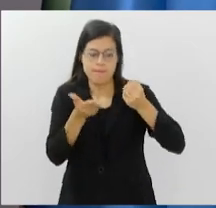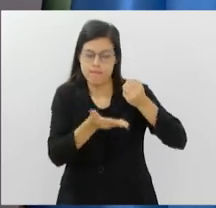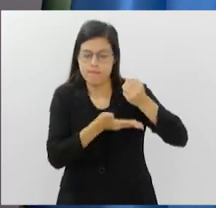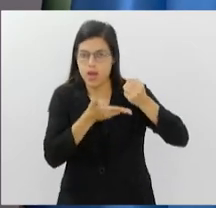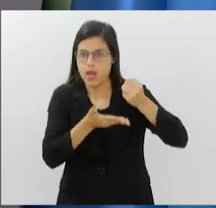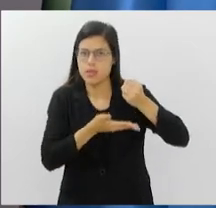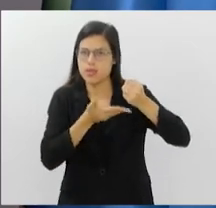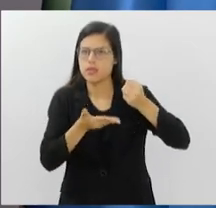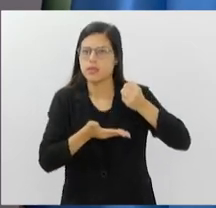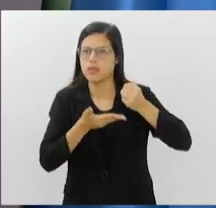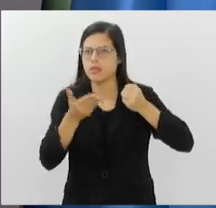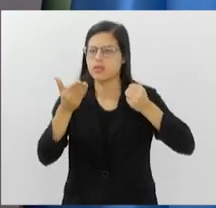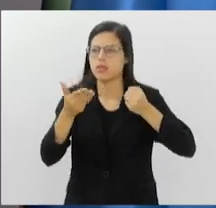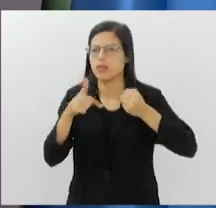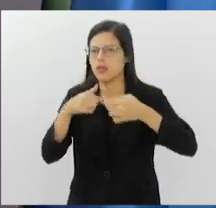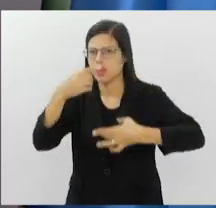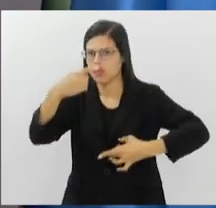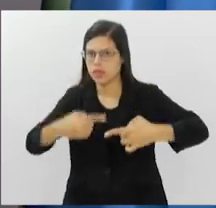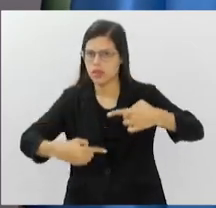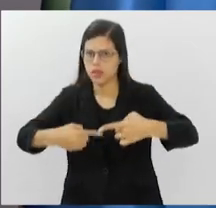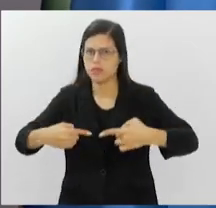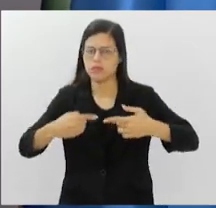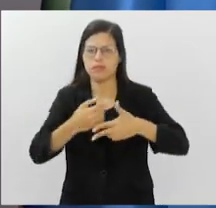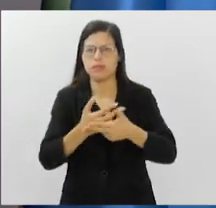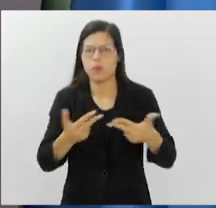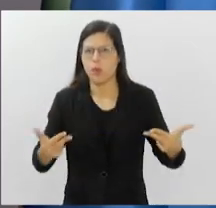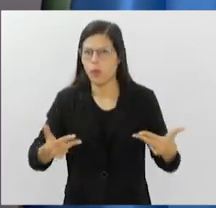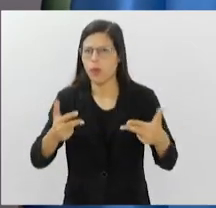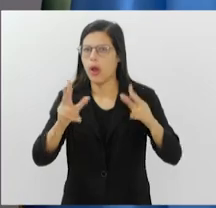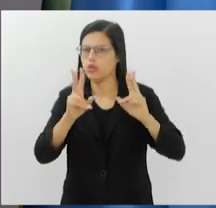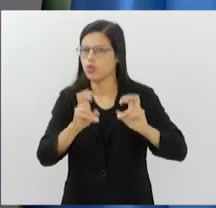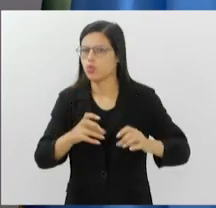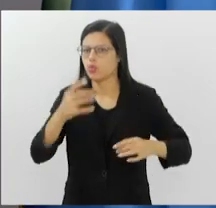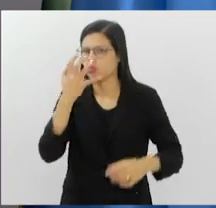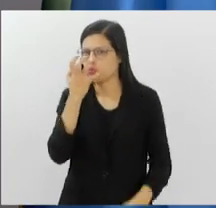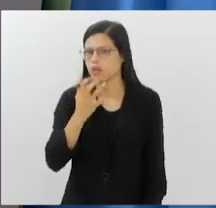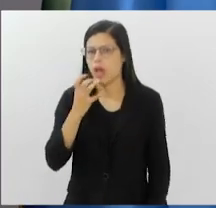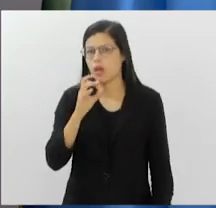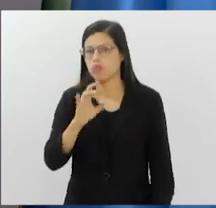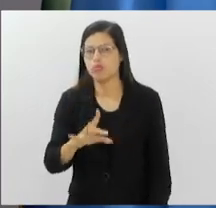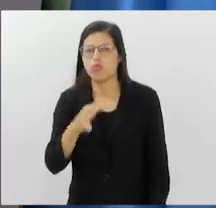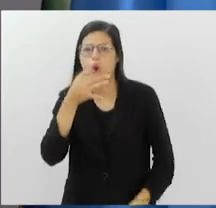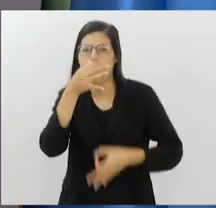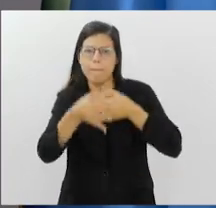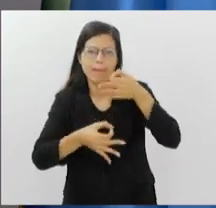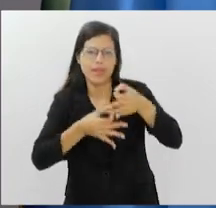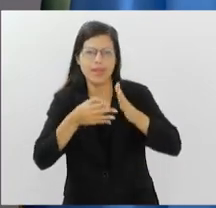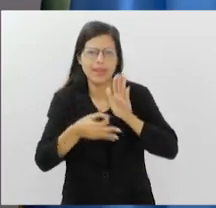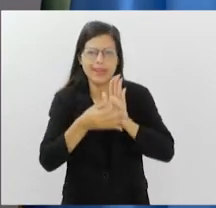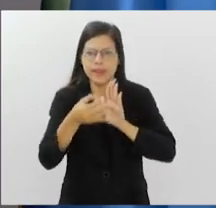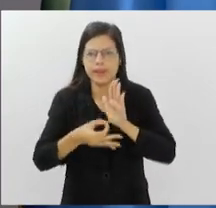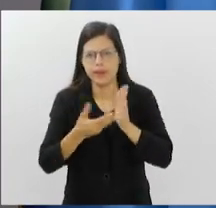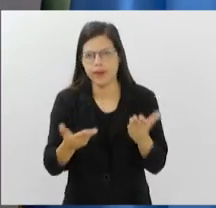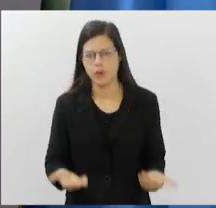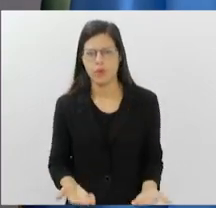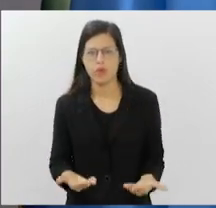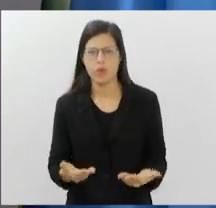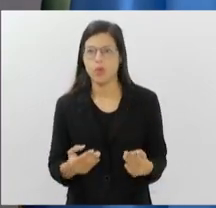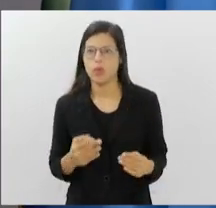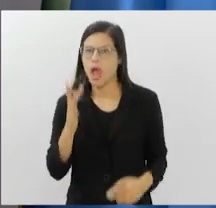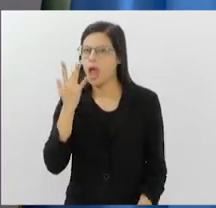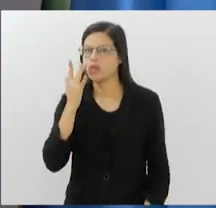e debater sobre algo tão sério baseado numa mera opinião ou no achismo. Tudo aquilo que foi